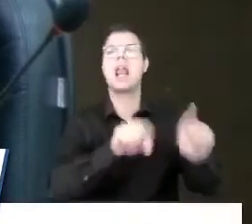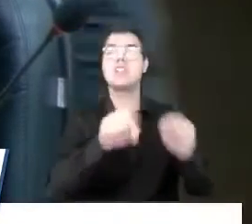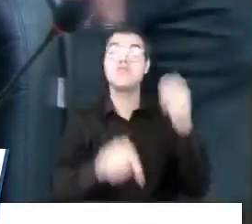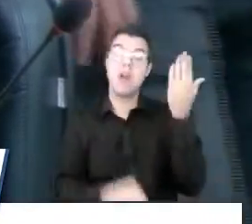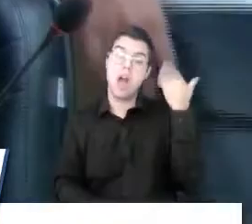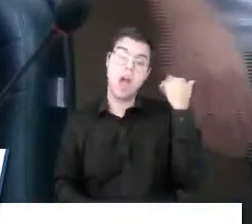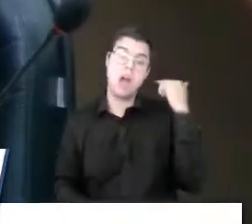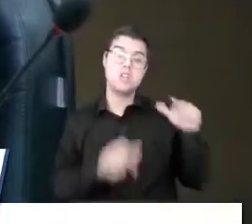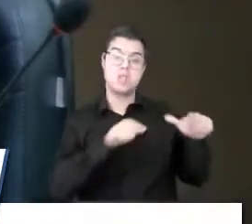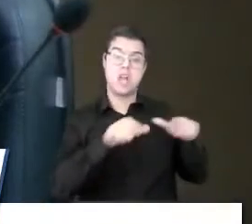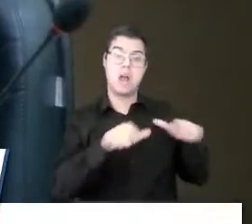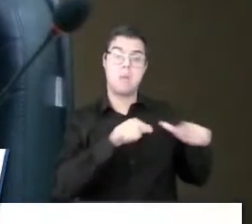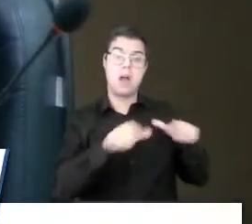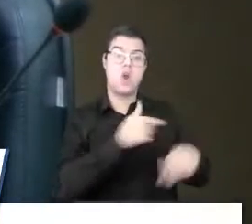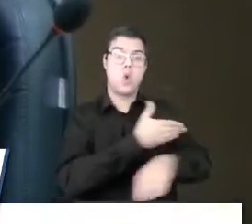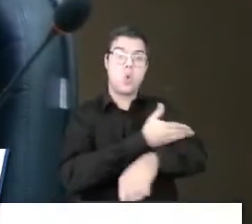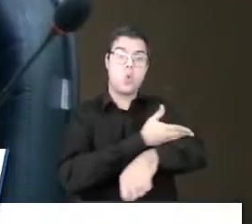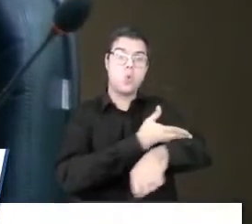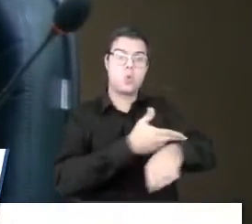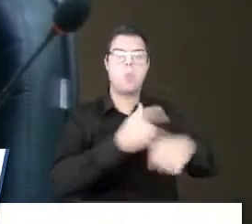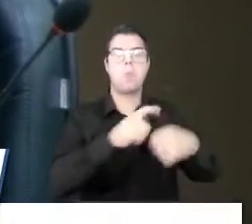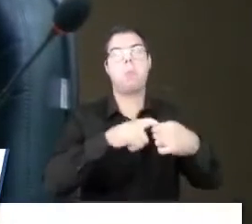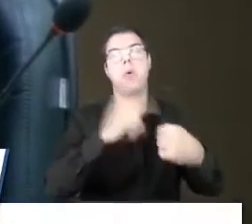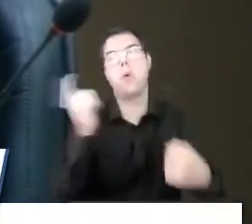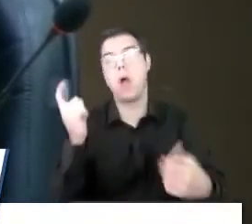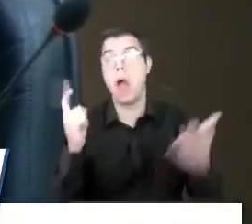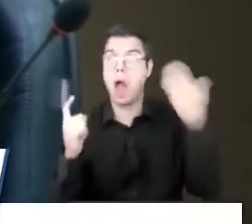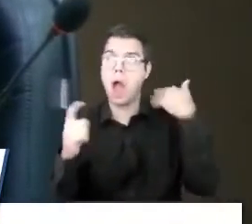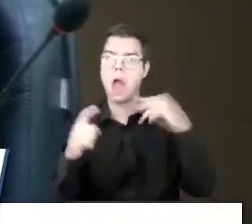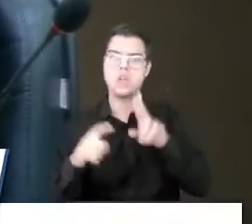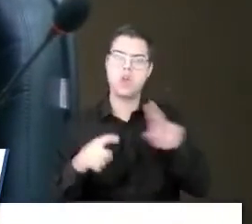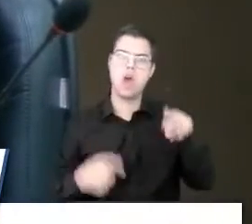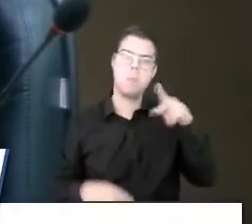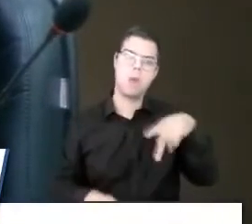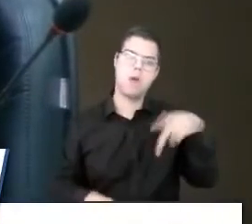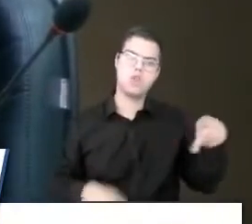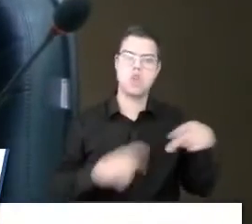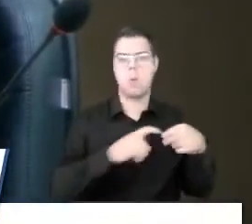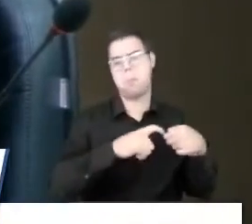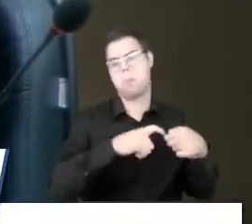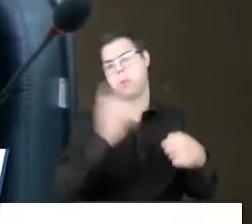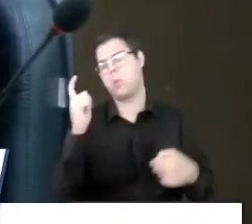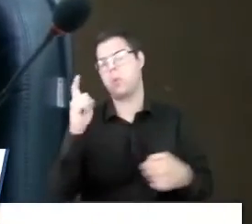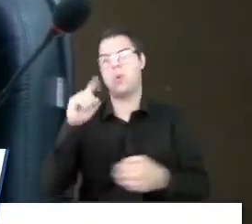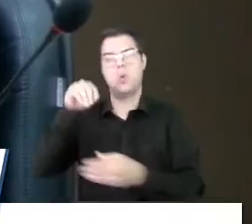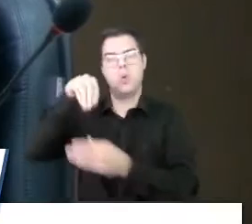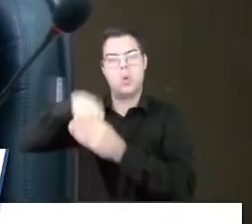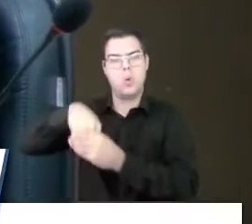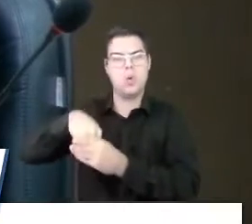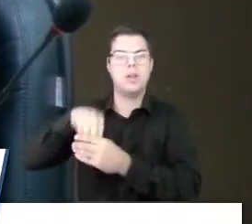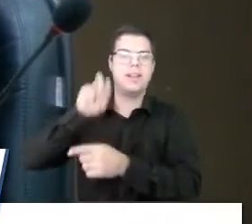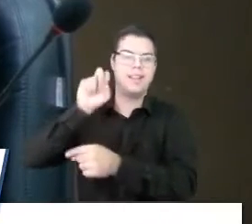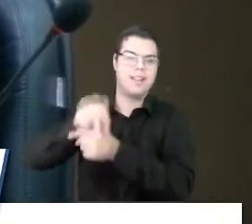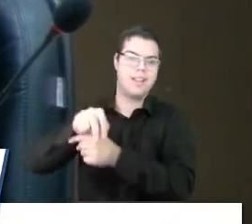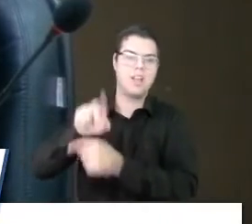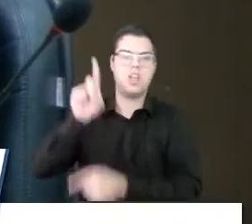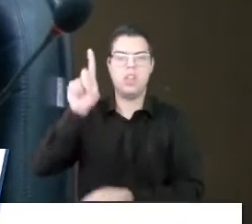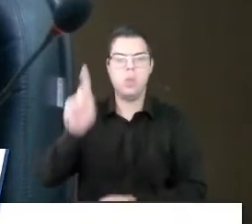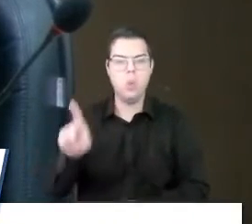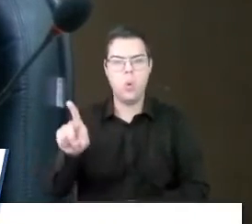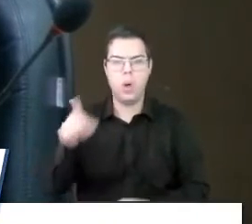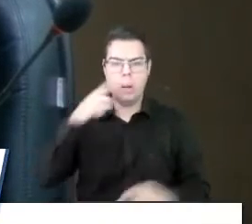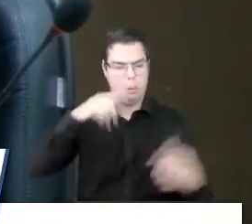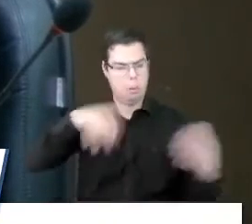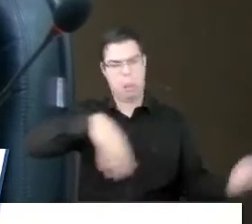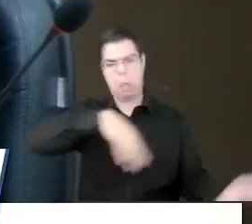ocupando na prefeitura, alguns eram professores, abriram mão, foi para ser diretor e agora a situação ficou do jeito que está. Então,